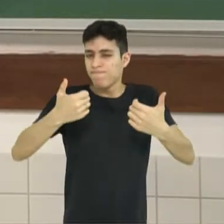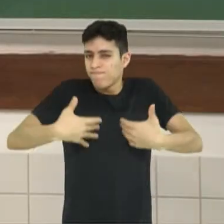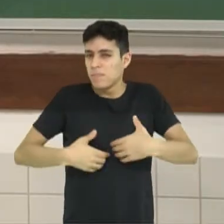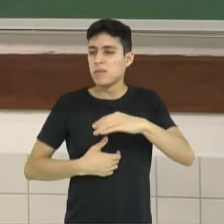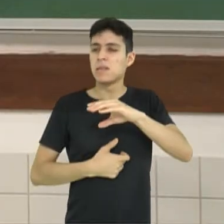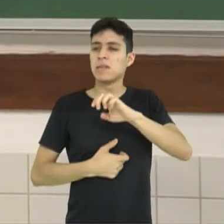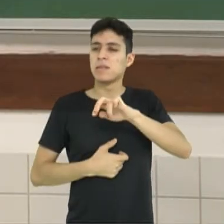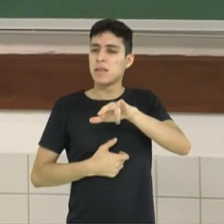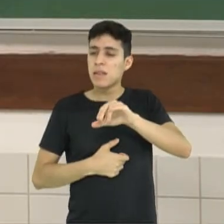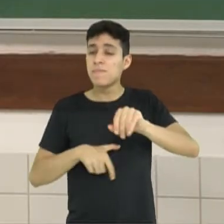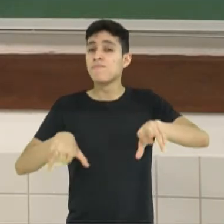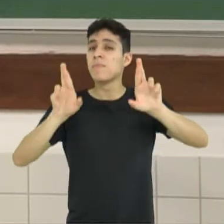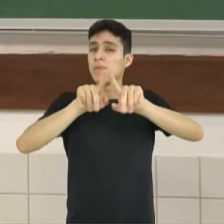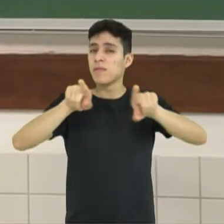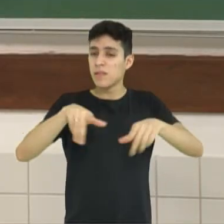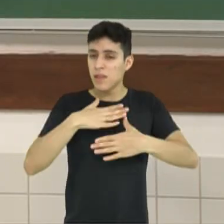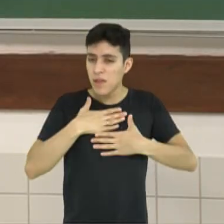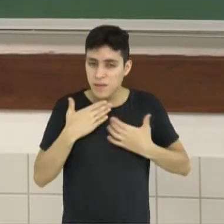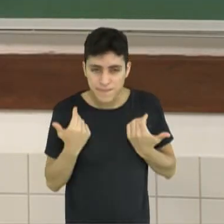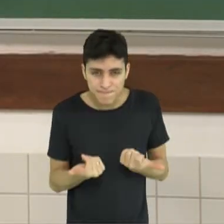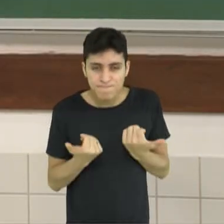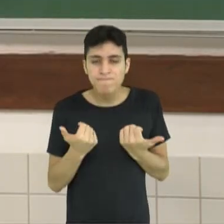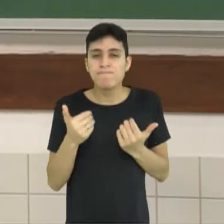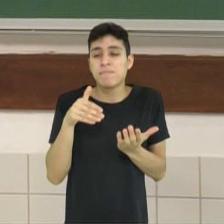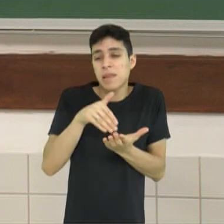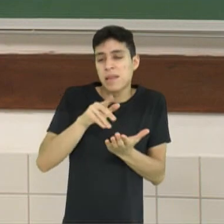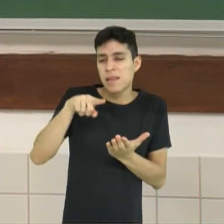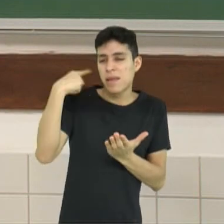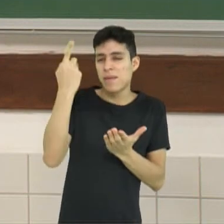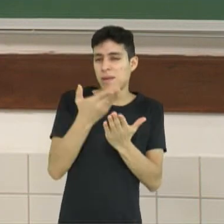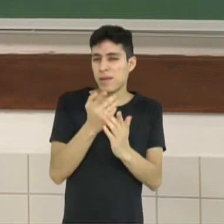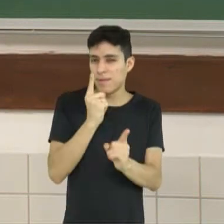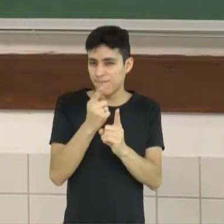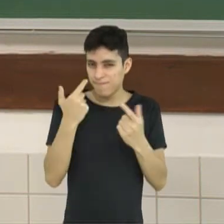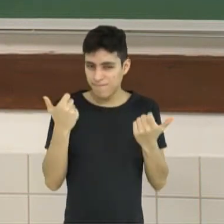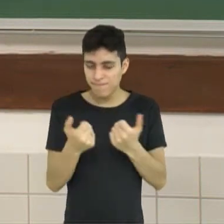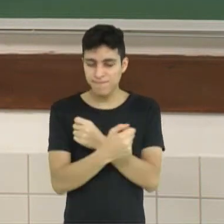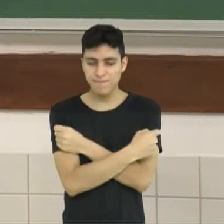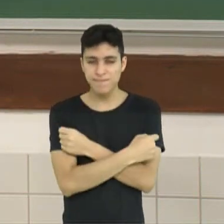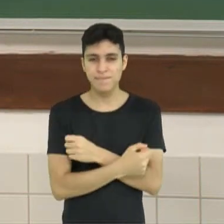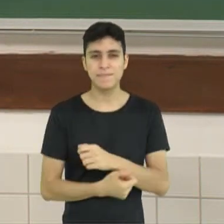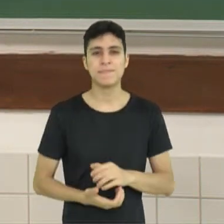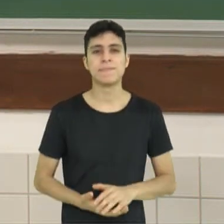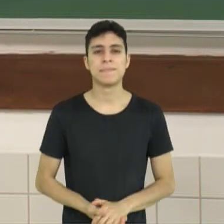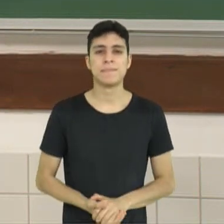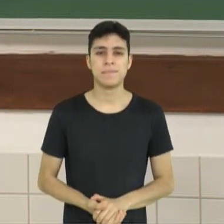espero sinceramente que vocês tenham gostado e a gente se vê na próxima aula. Aquele abraço.